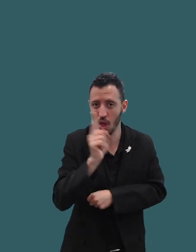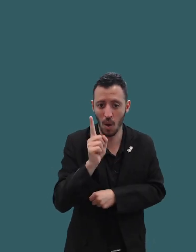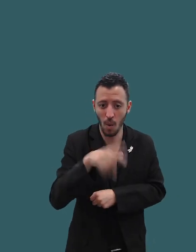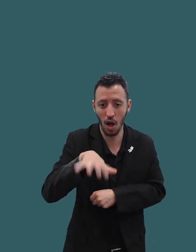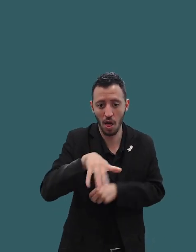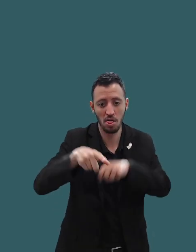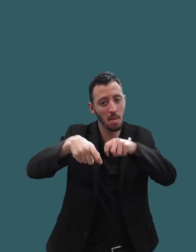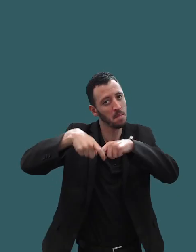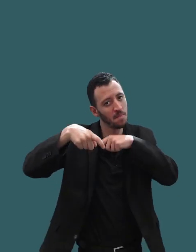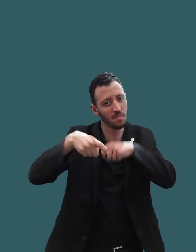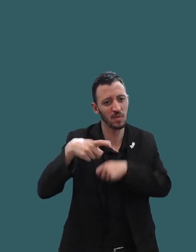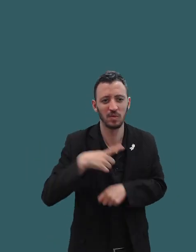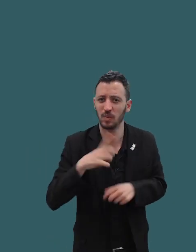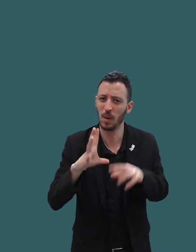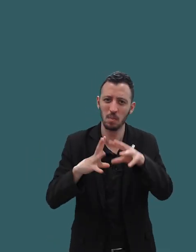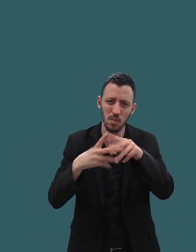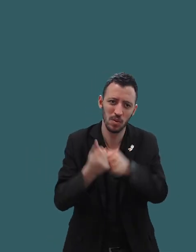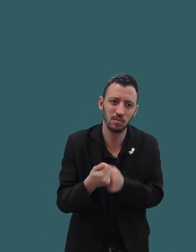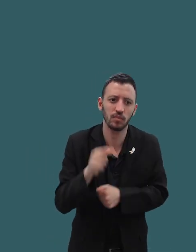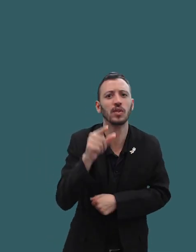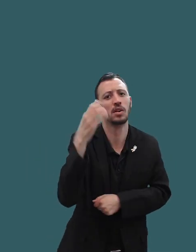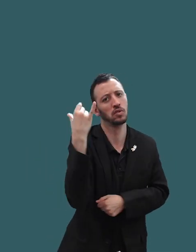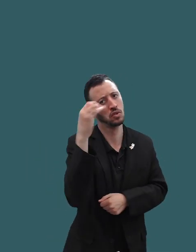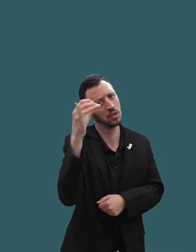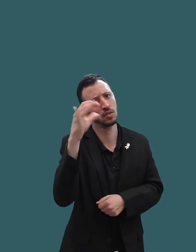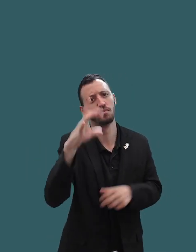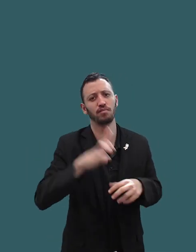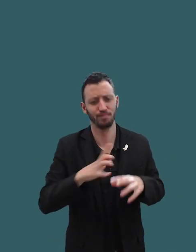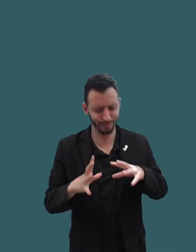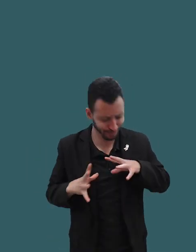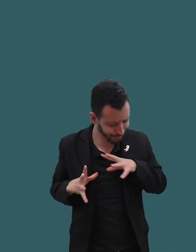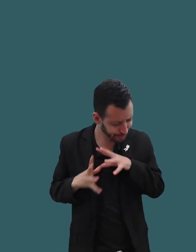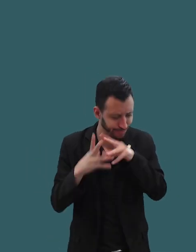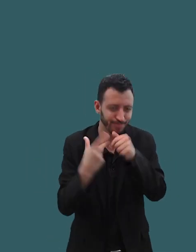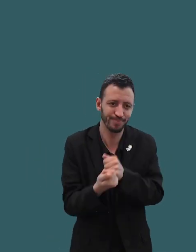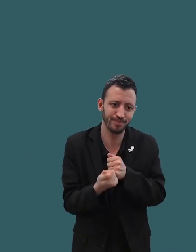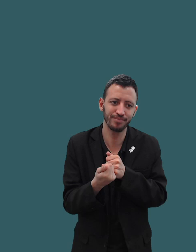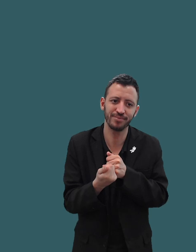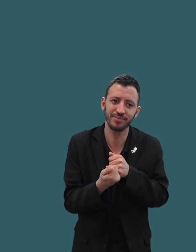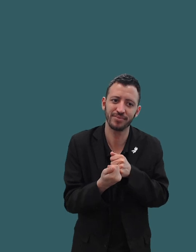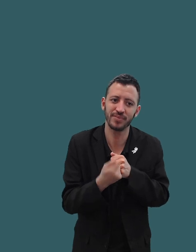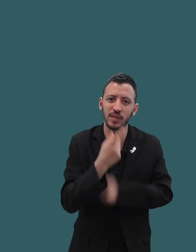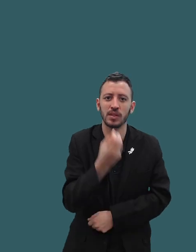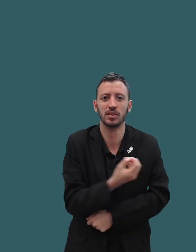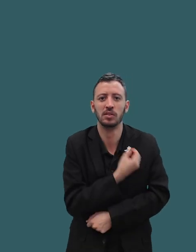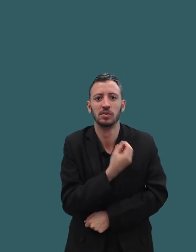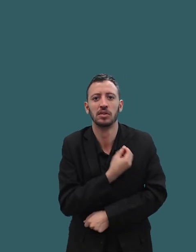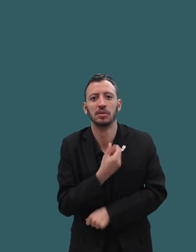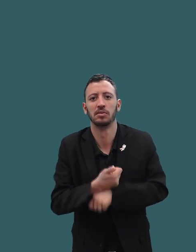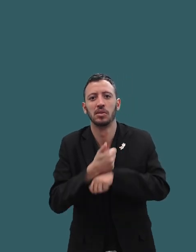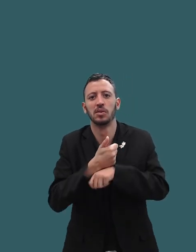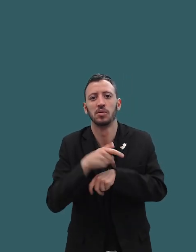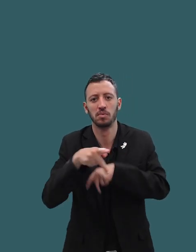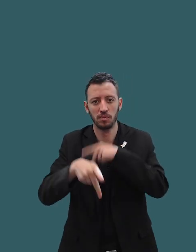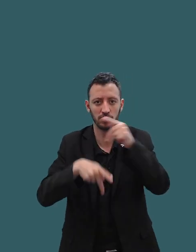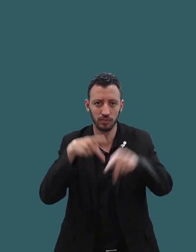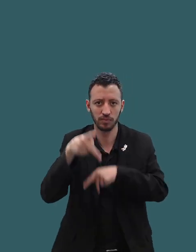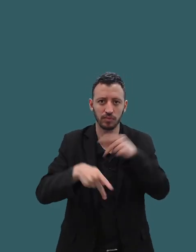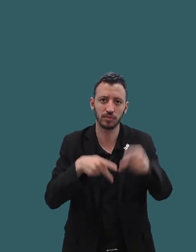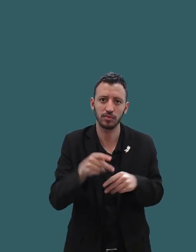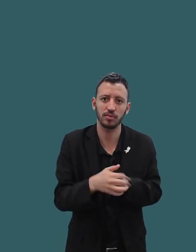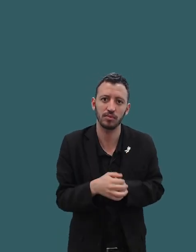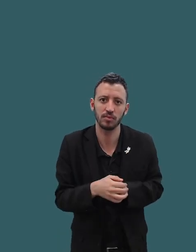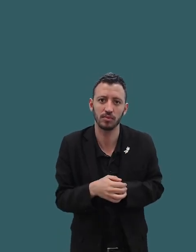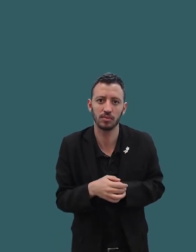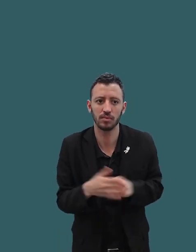agro. O agro não está em tudo. Agora, a ciência, sim, para você poder elevar essa qualidade de vida do nosso povo. Por isso, eu me